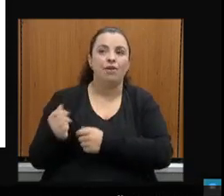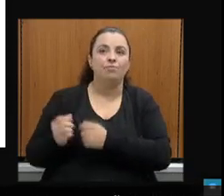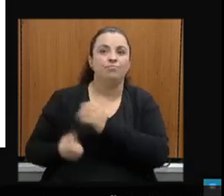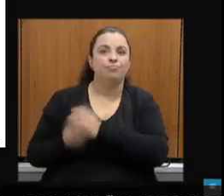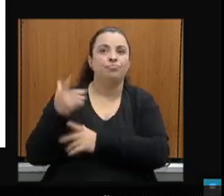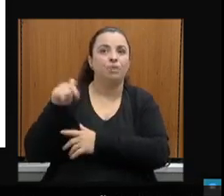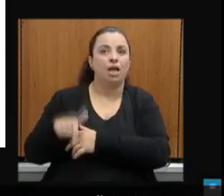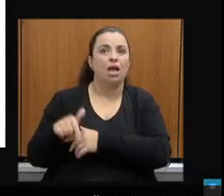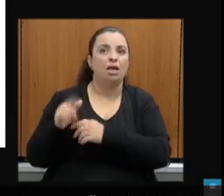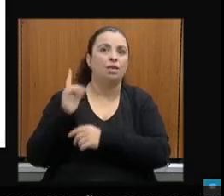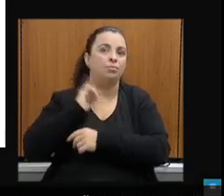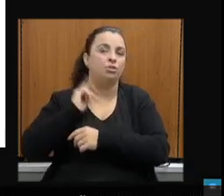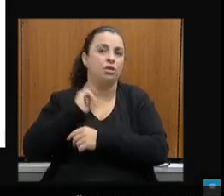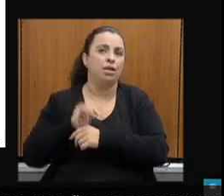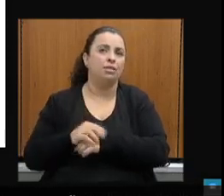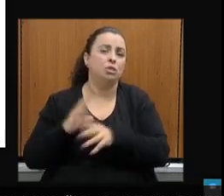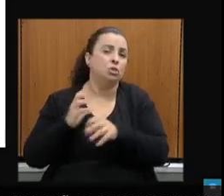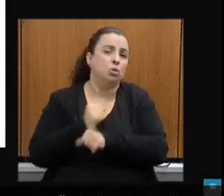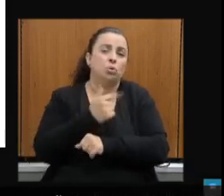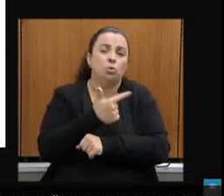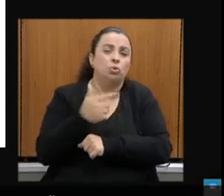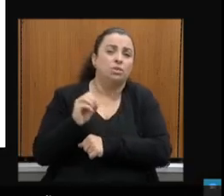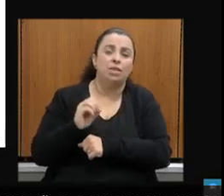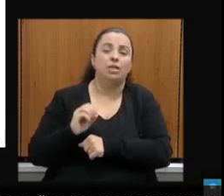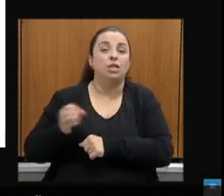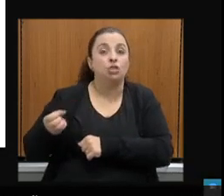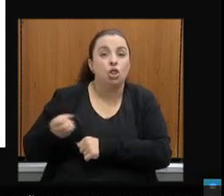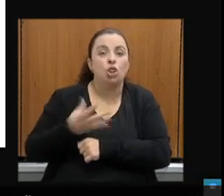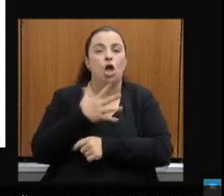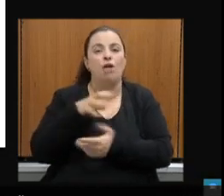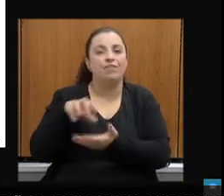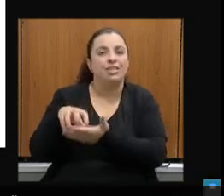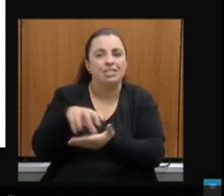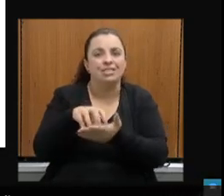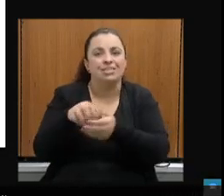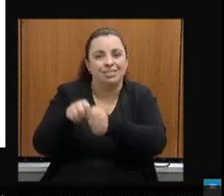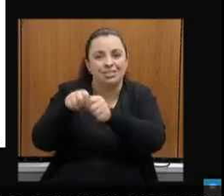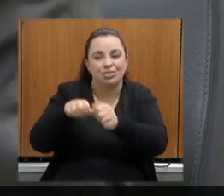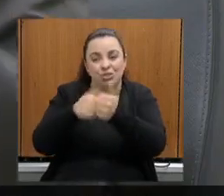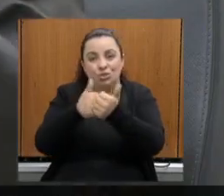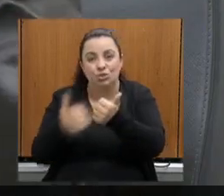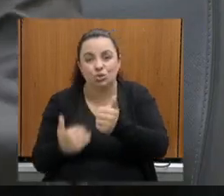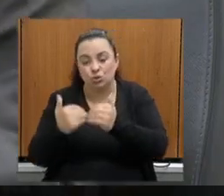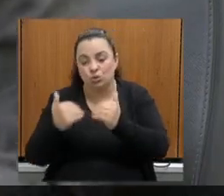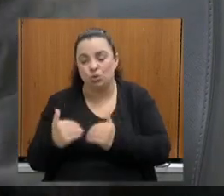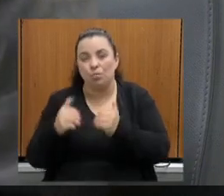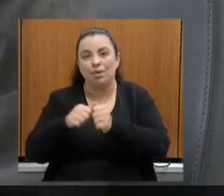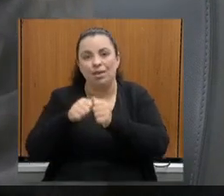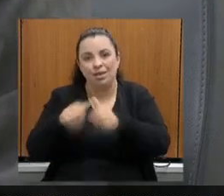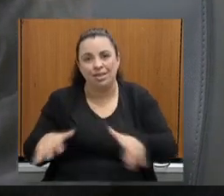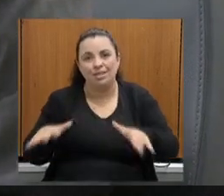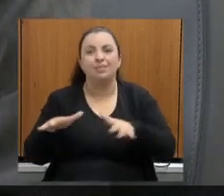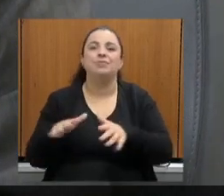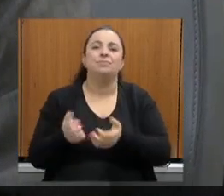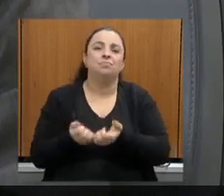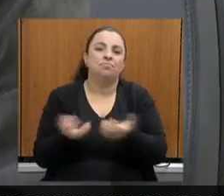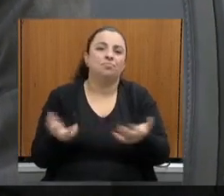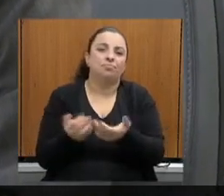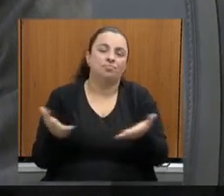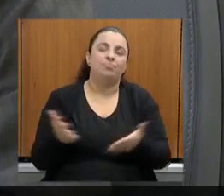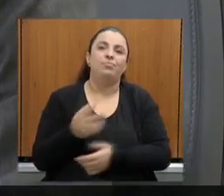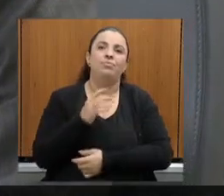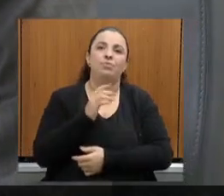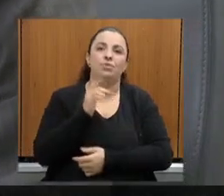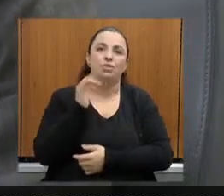é e quem são os dois programas mais emblemáticos depois a gente tem para aumentar a